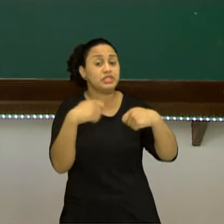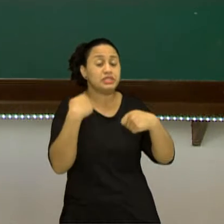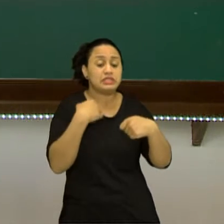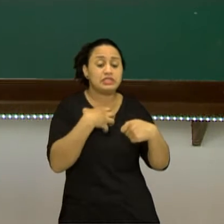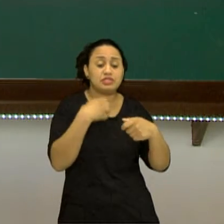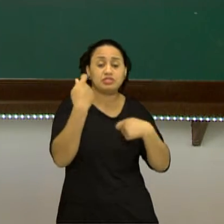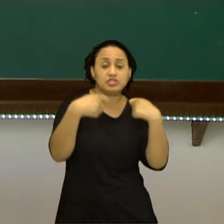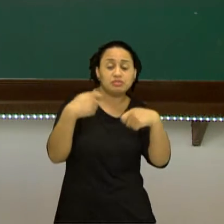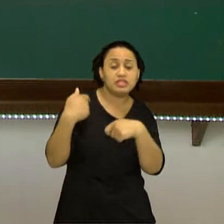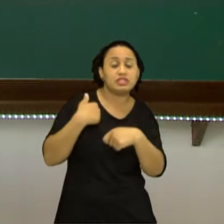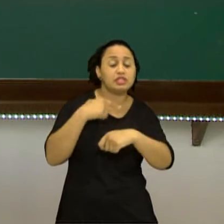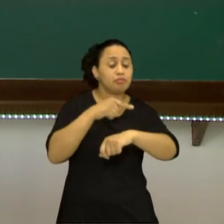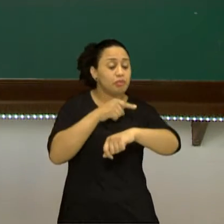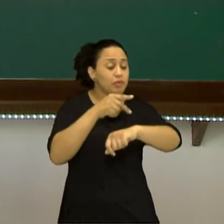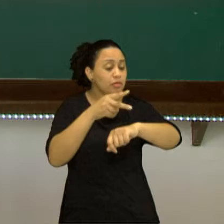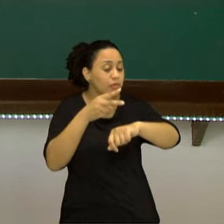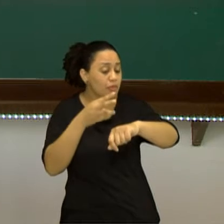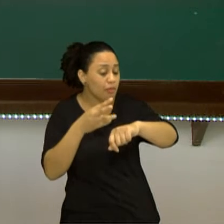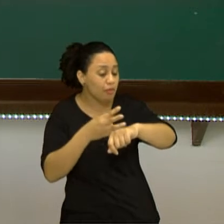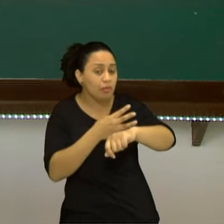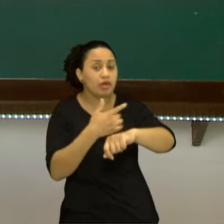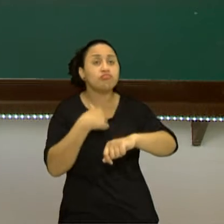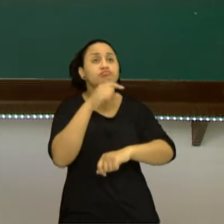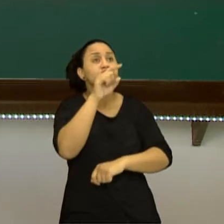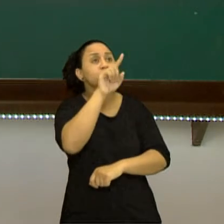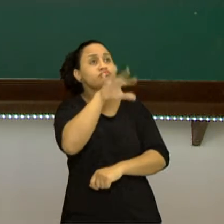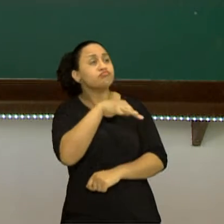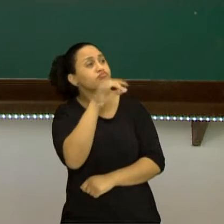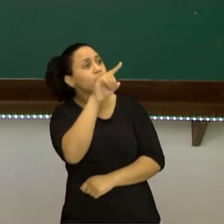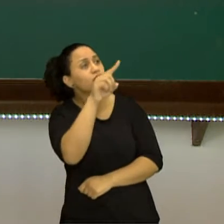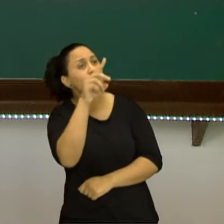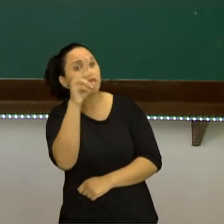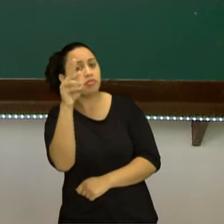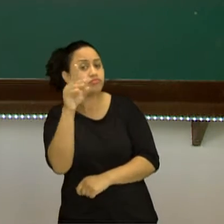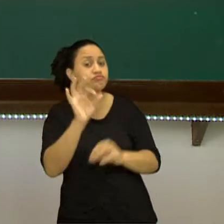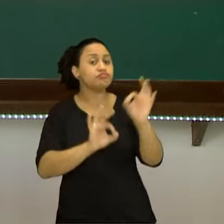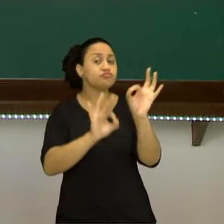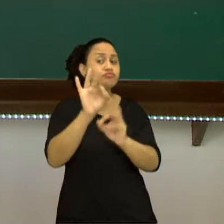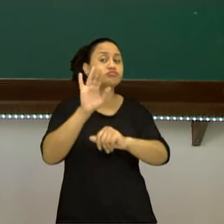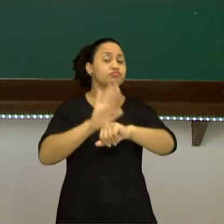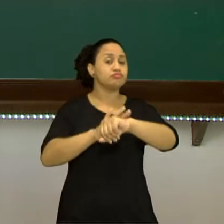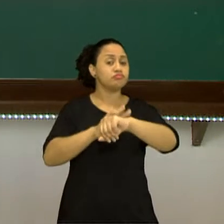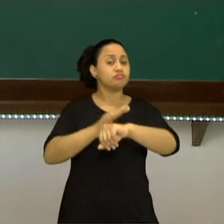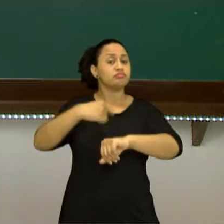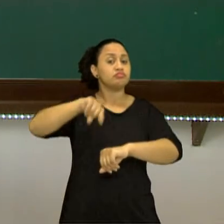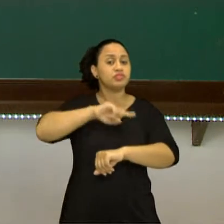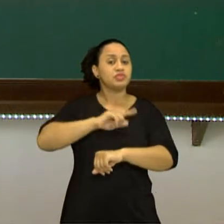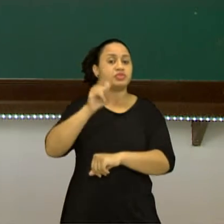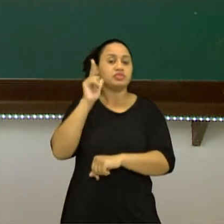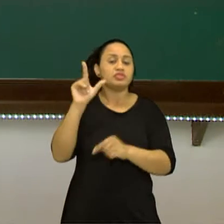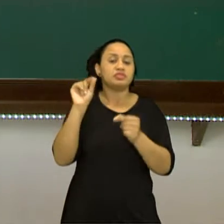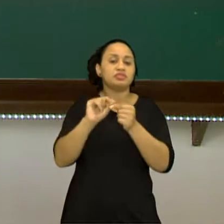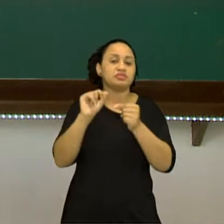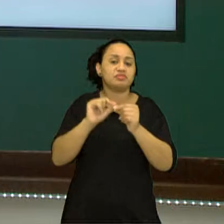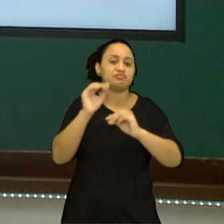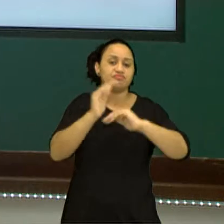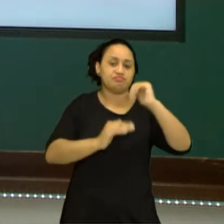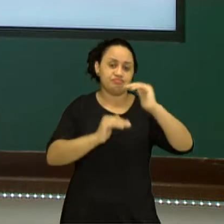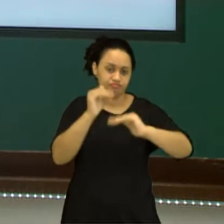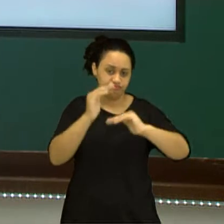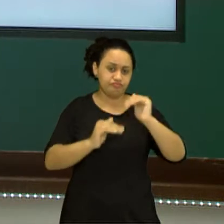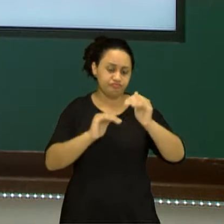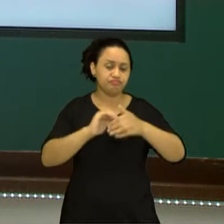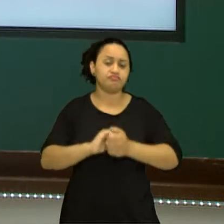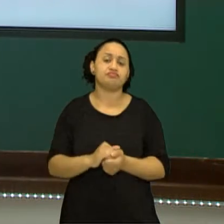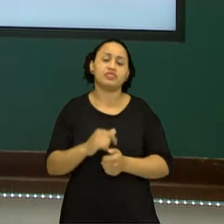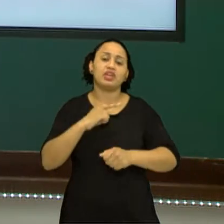de contar o tempo, de ter uma gestão do tempo para que a gente possa executar as nossas tarefas, né? Tempo